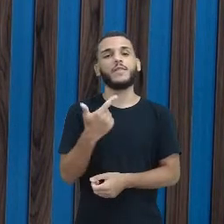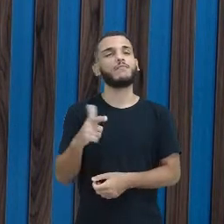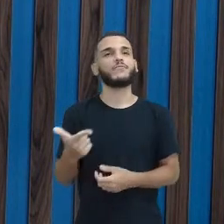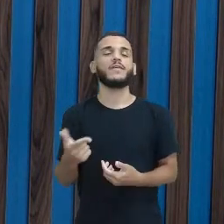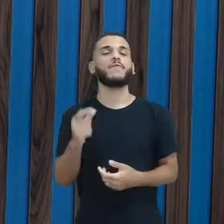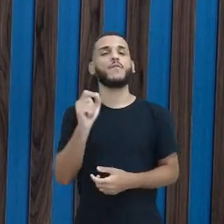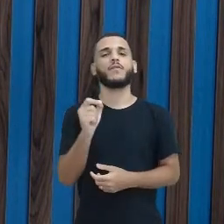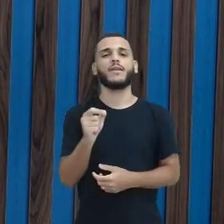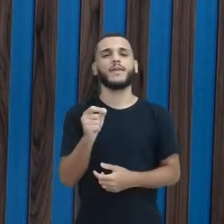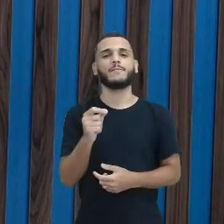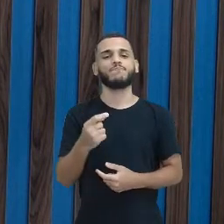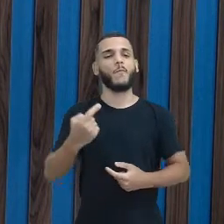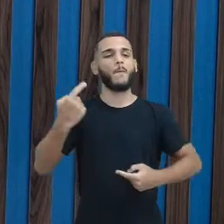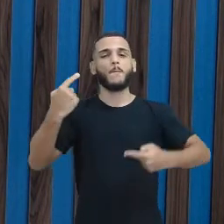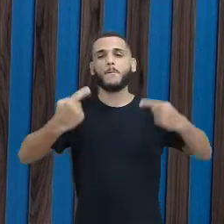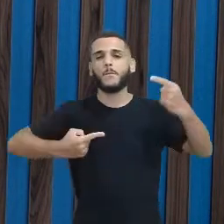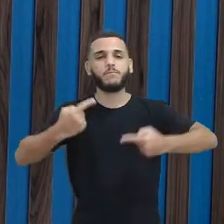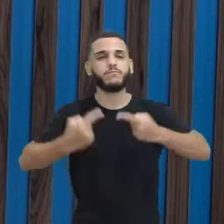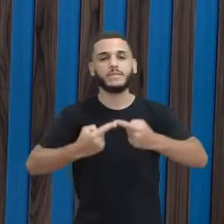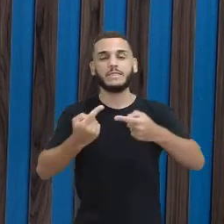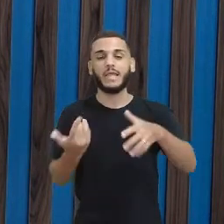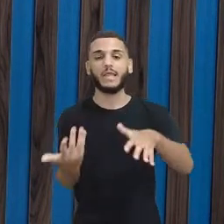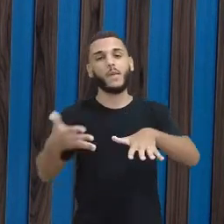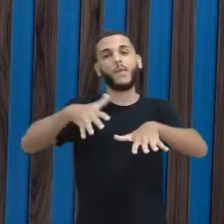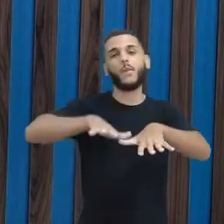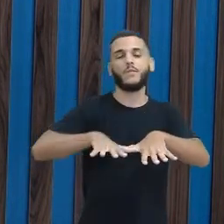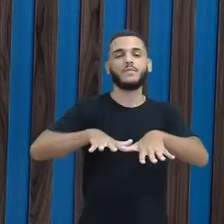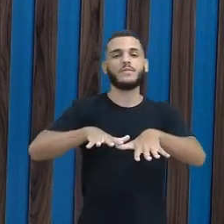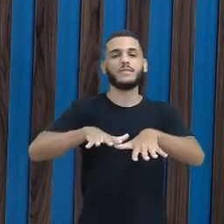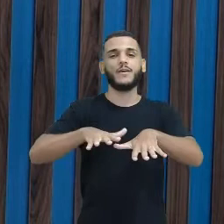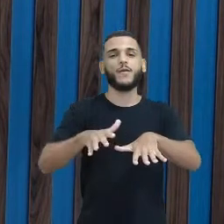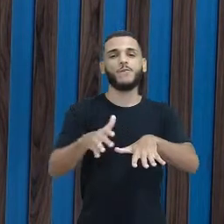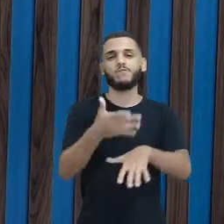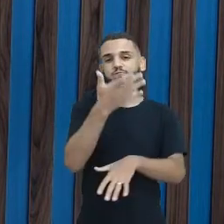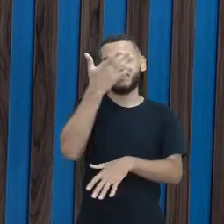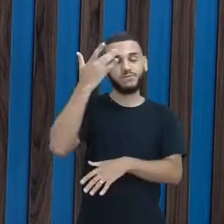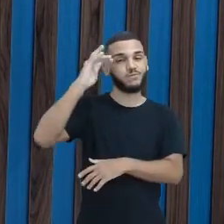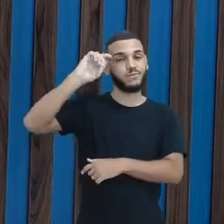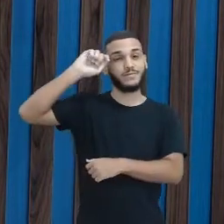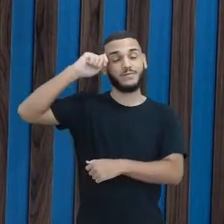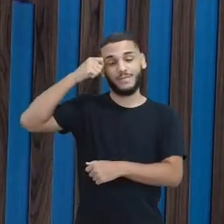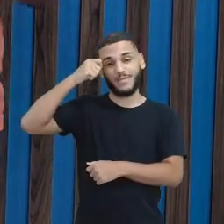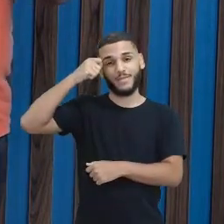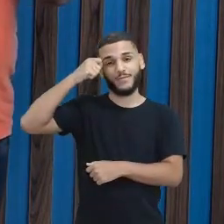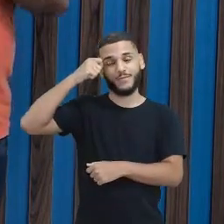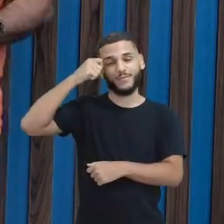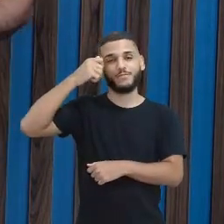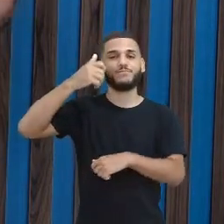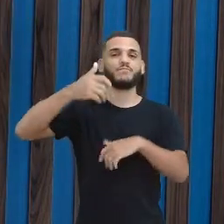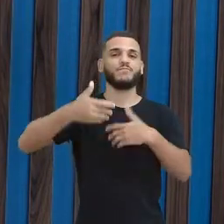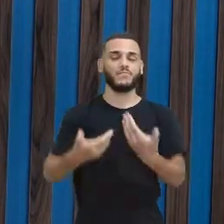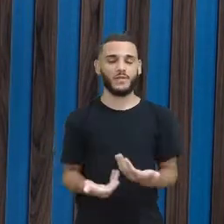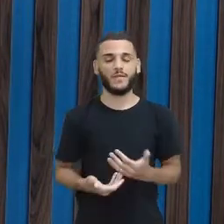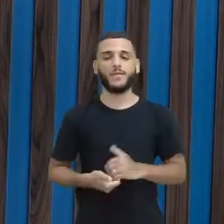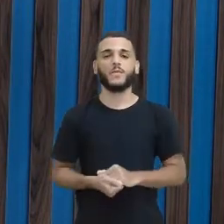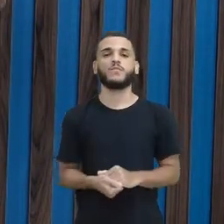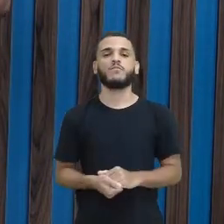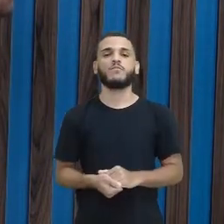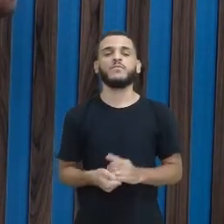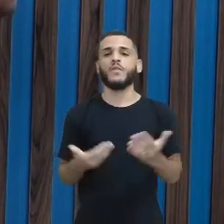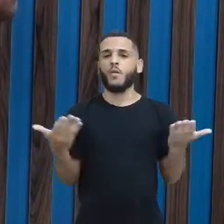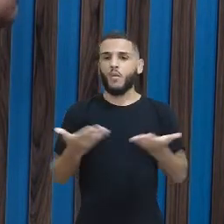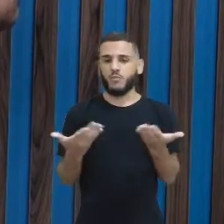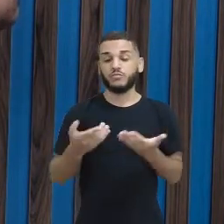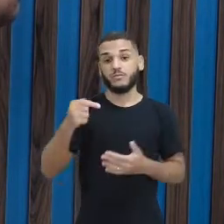políticas públicas de inclusão dessa parcela da população brasileira, de forma tal que hoje